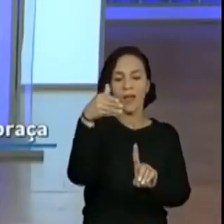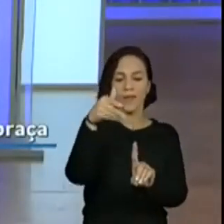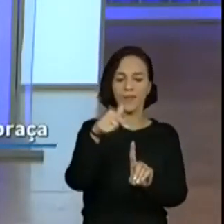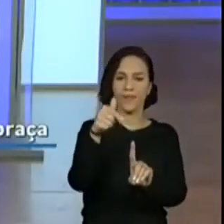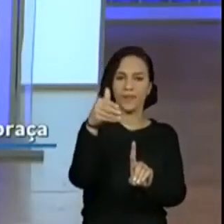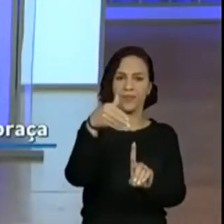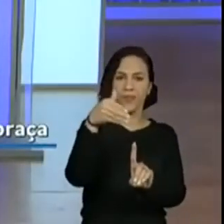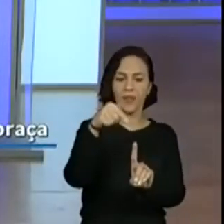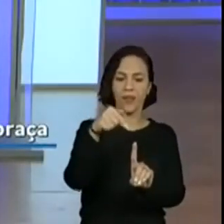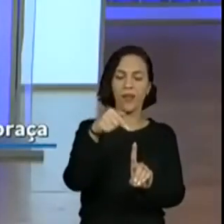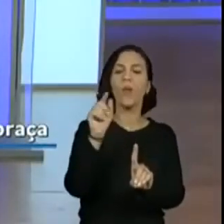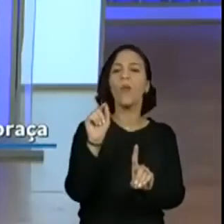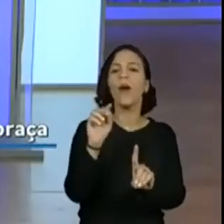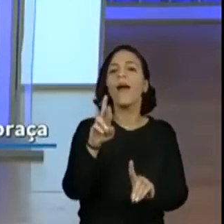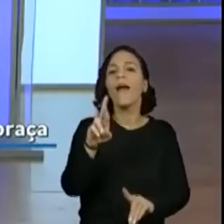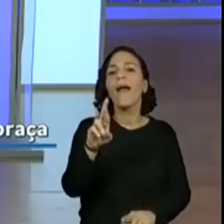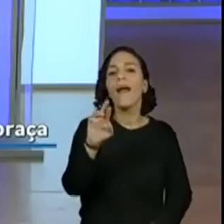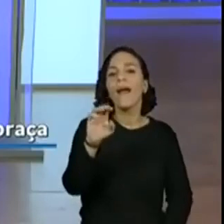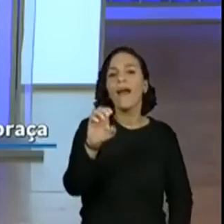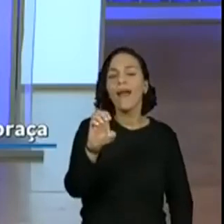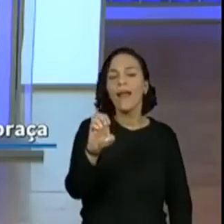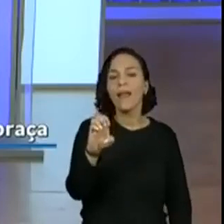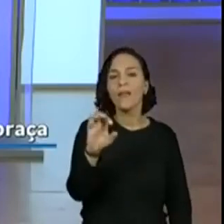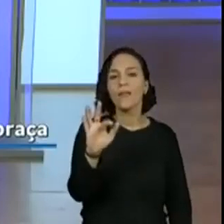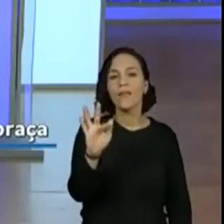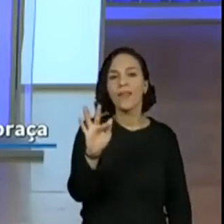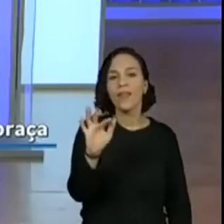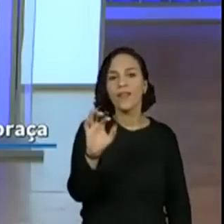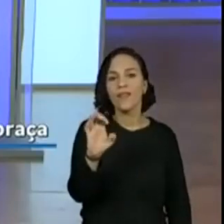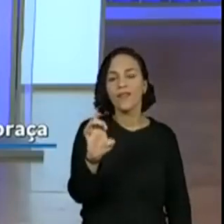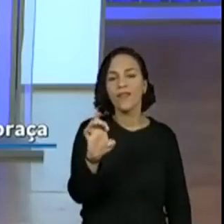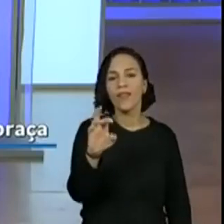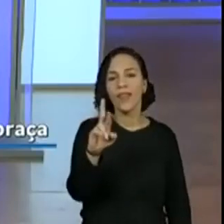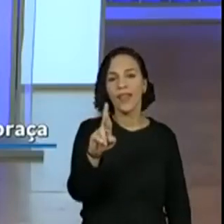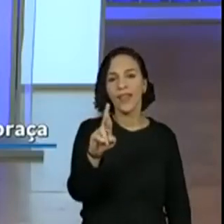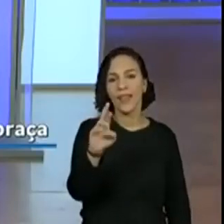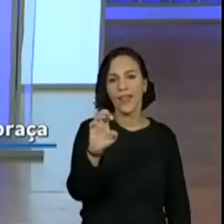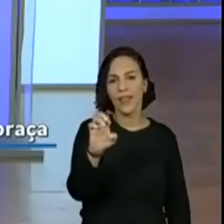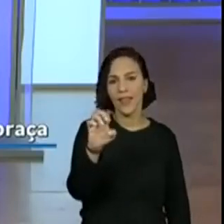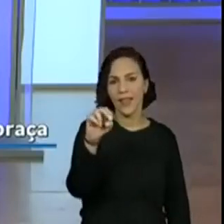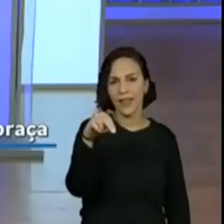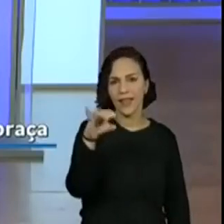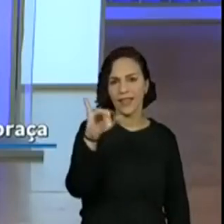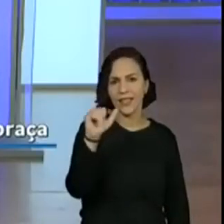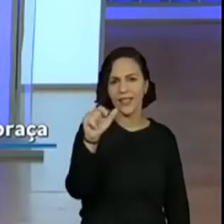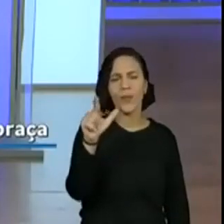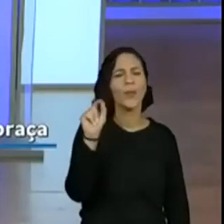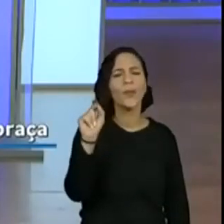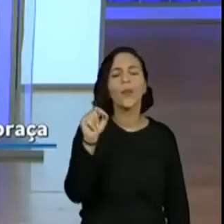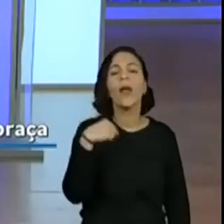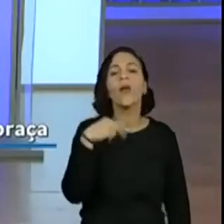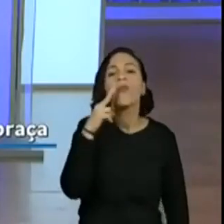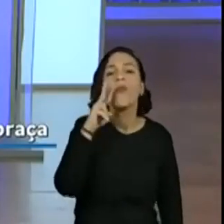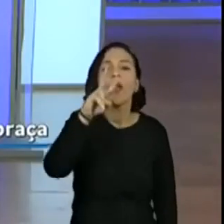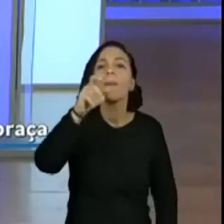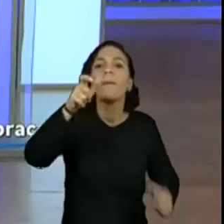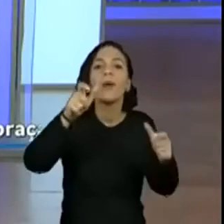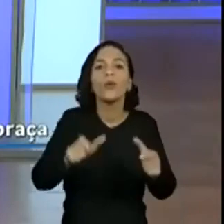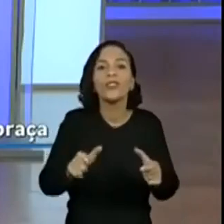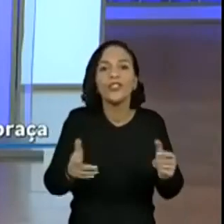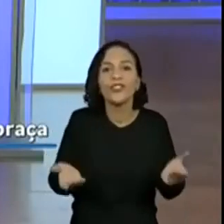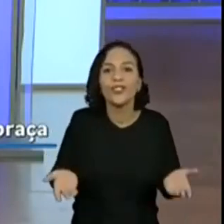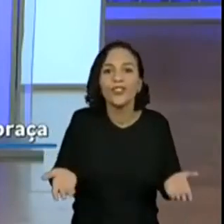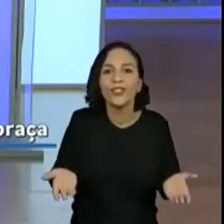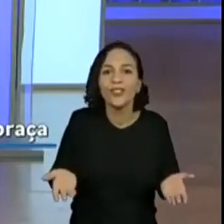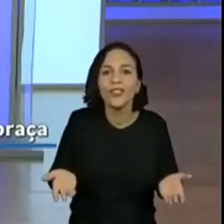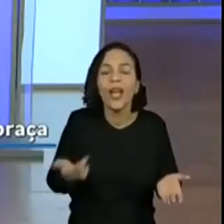Então, eu estou olhando para onde? Estou olhando para trás, estou olhando para frente, estou olhando para onde? Neste caso, eles estão olhando ali, né?